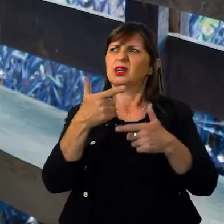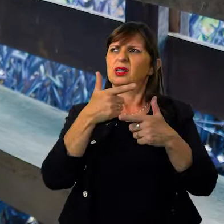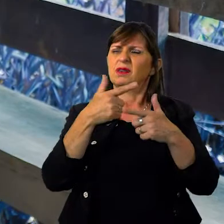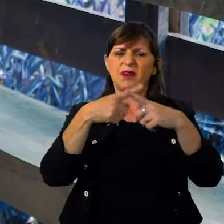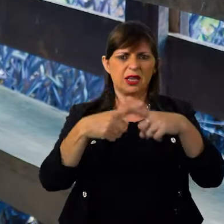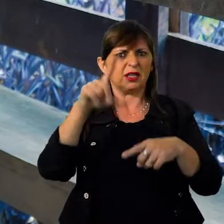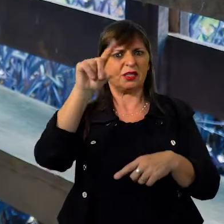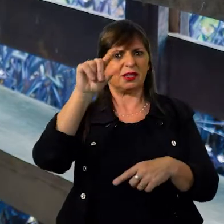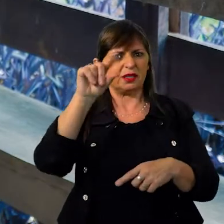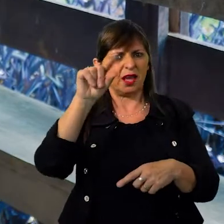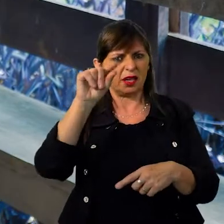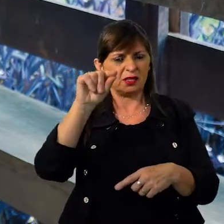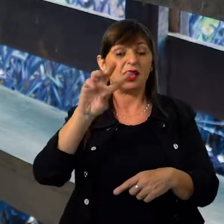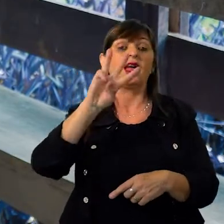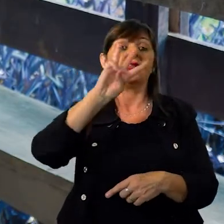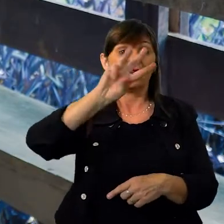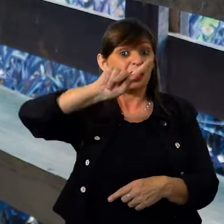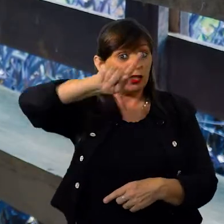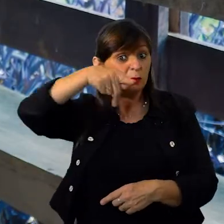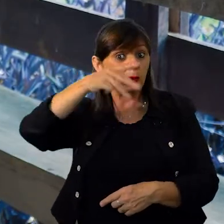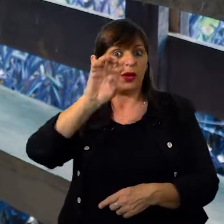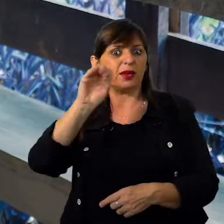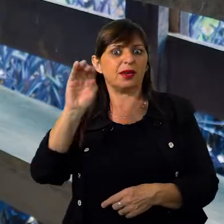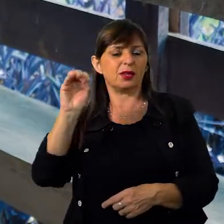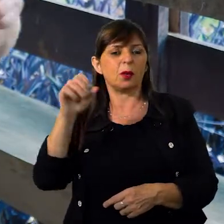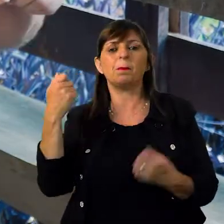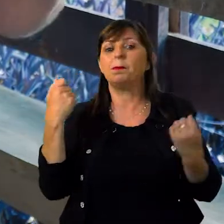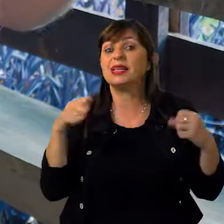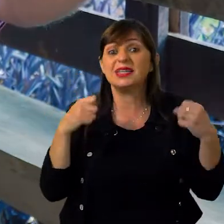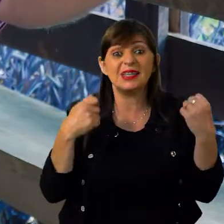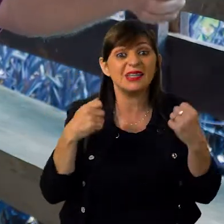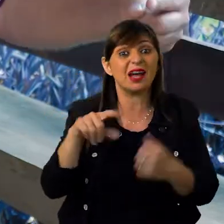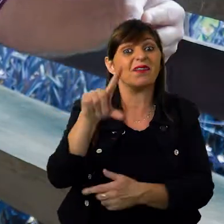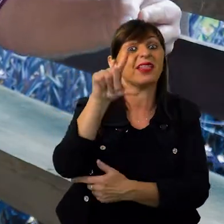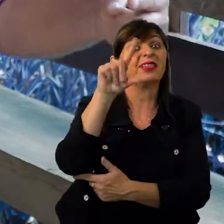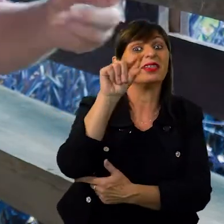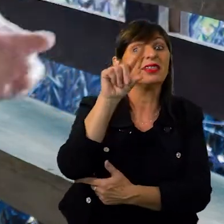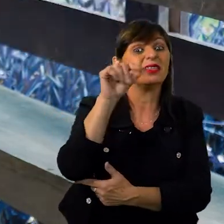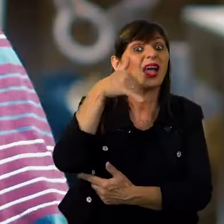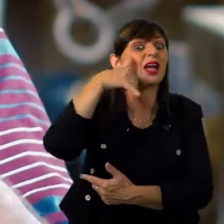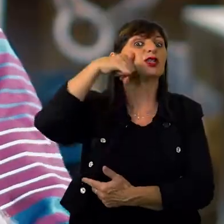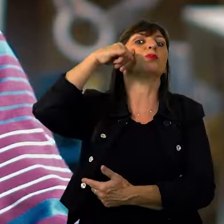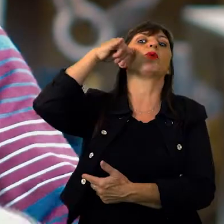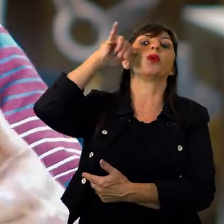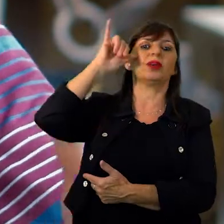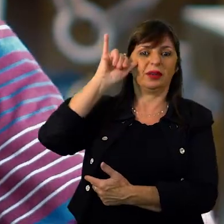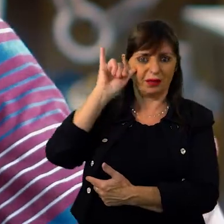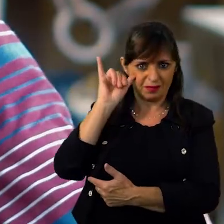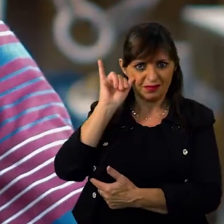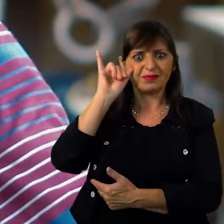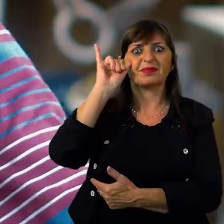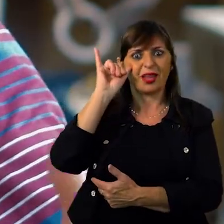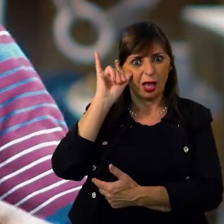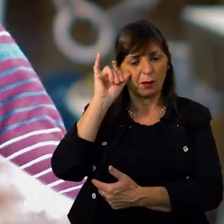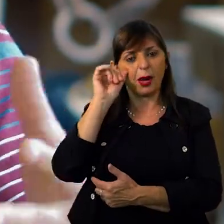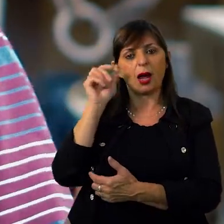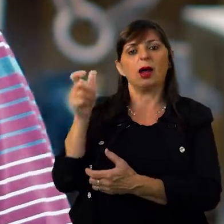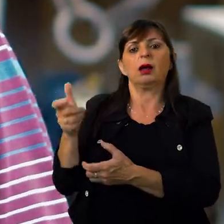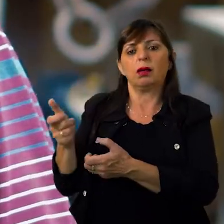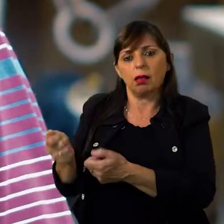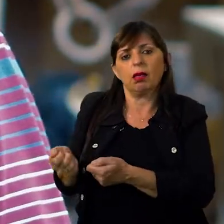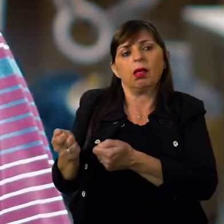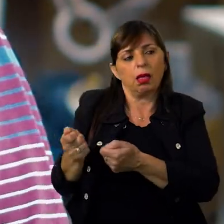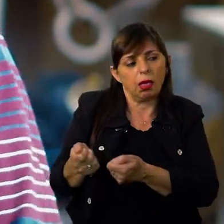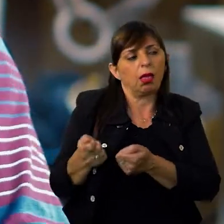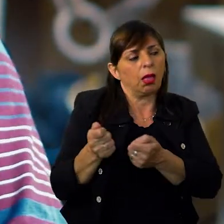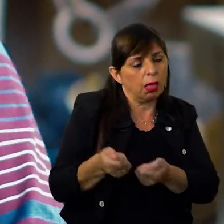150/35 então um boi puxaria 350 kg fazendo essa conta por 10 nós temos 10 vezes 350